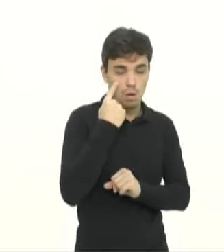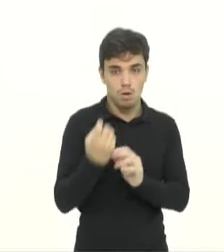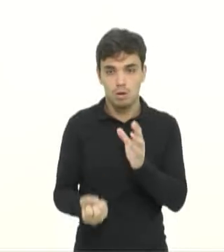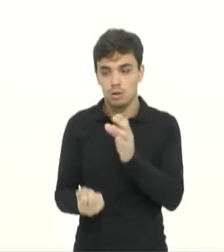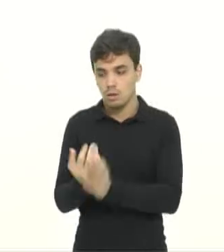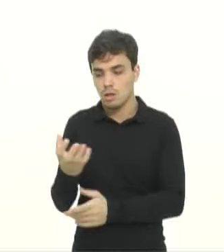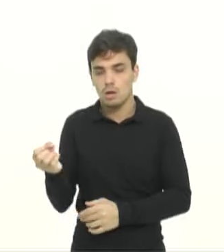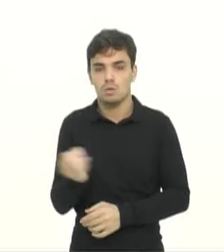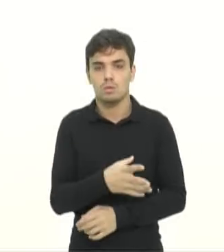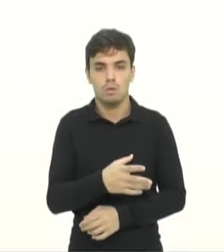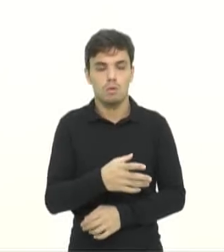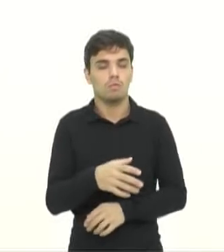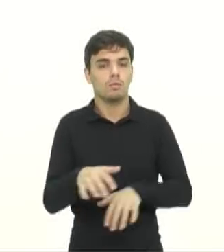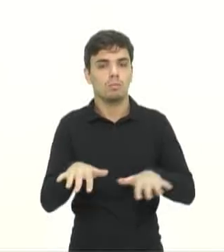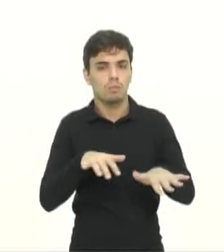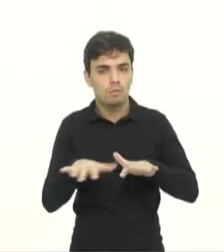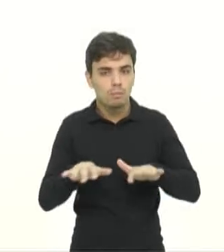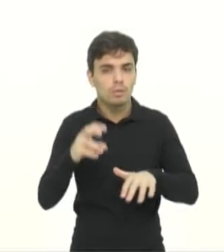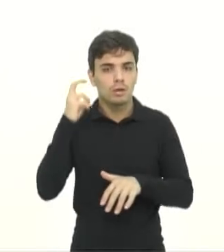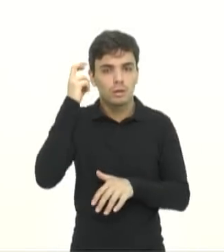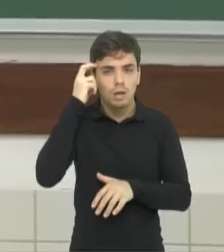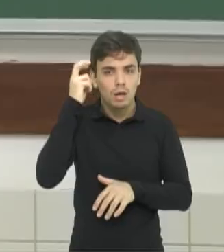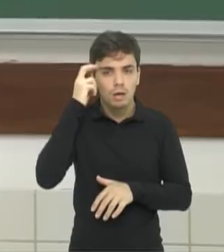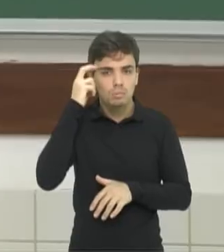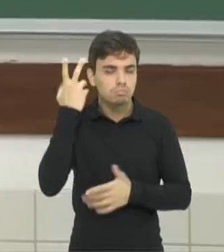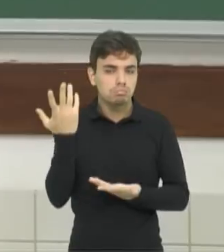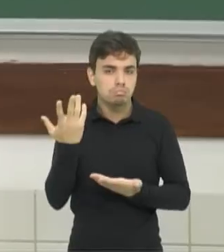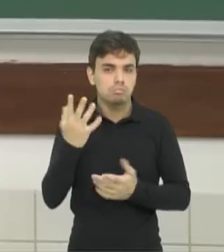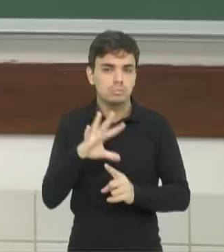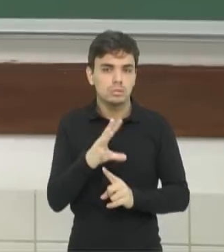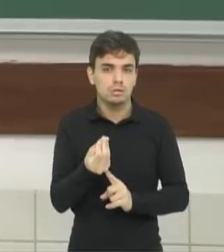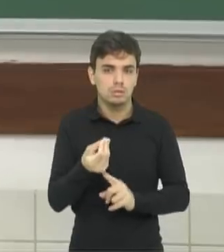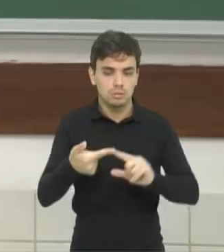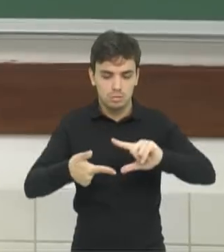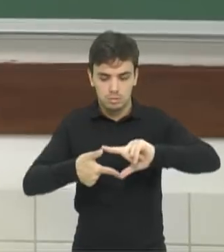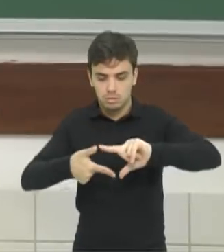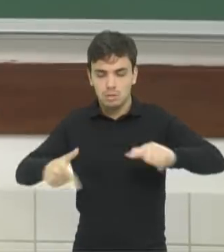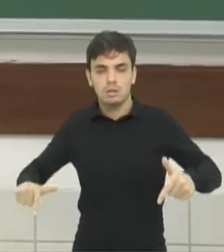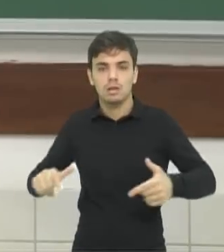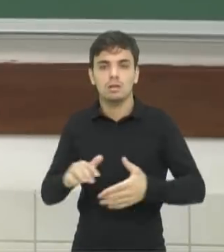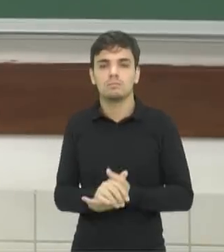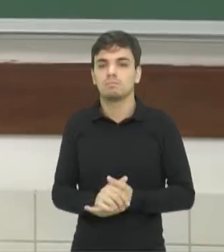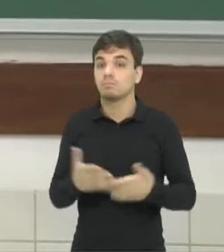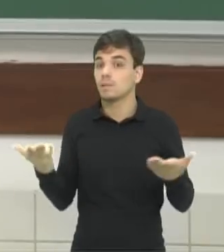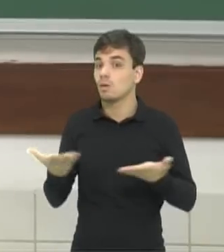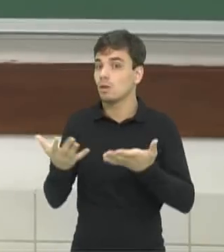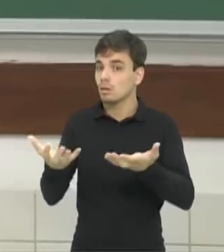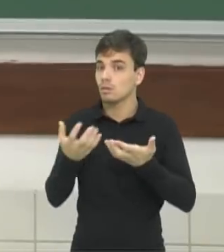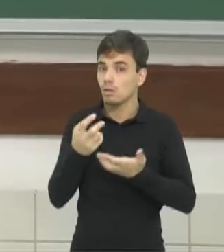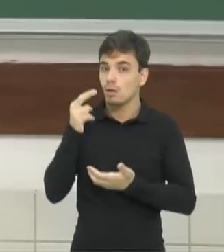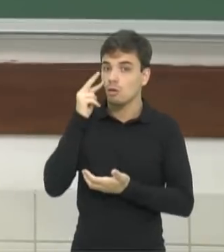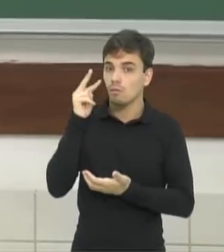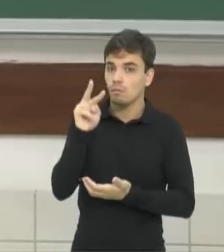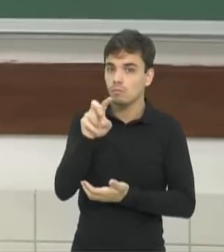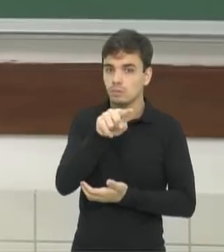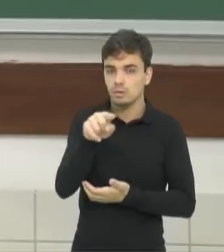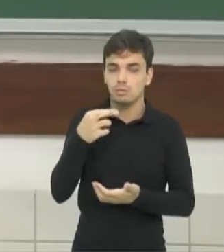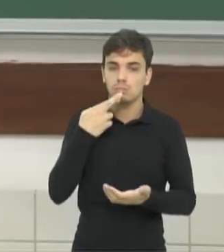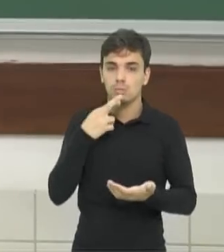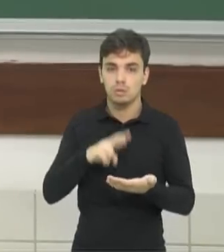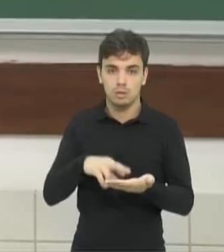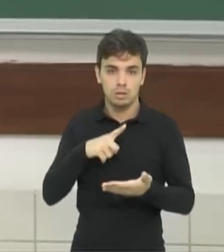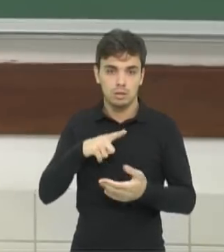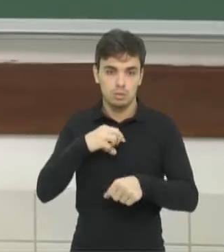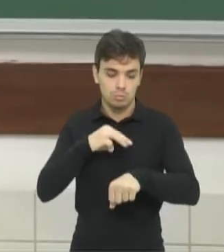dos movimentos artísticos da arte moderna. Agora sim quero ver. Vocês vão ter alguns minutinhos e a professora